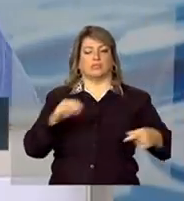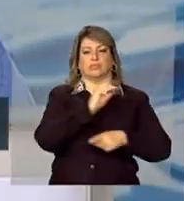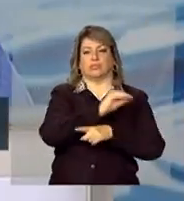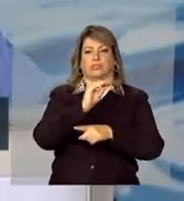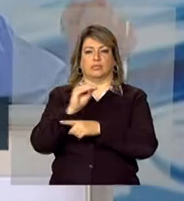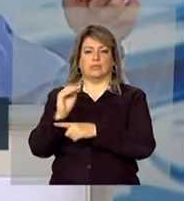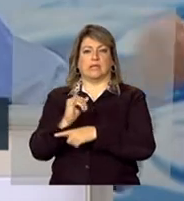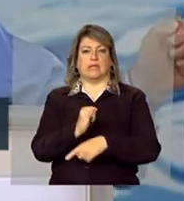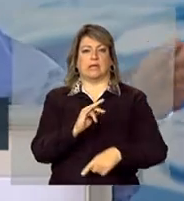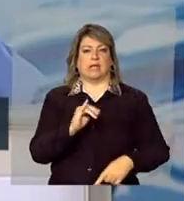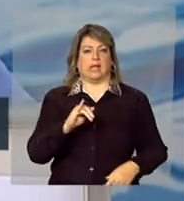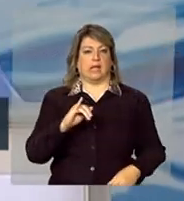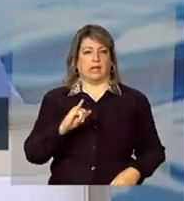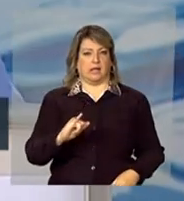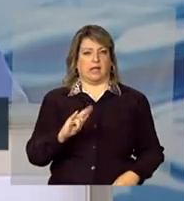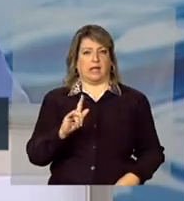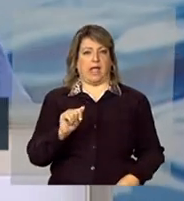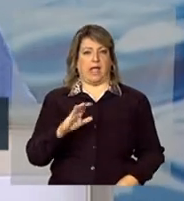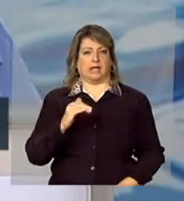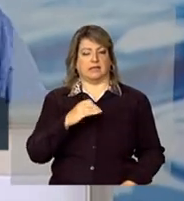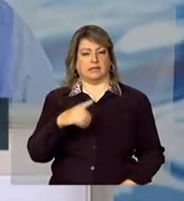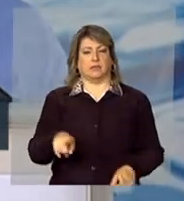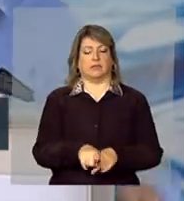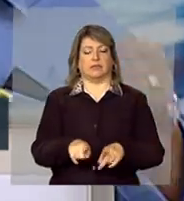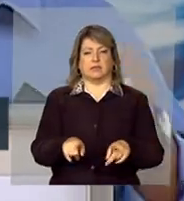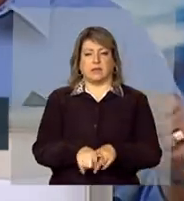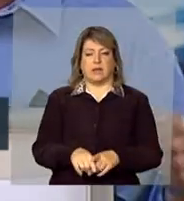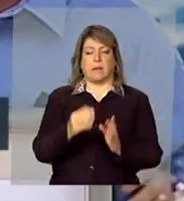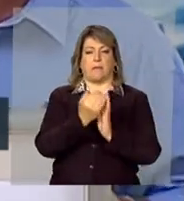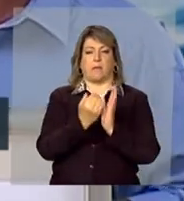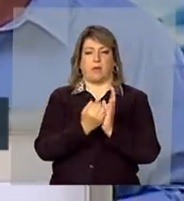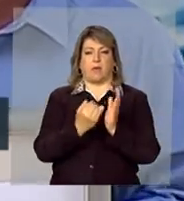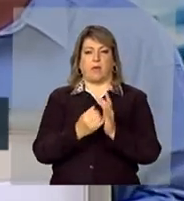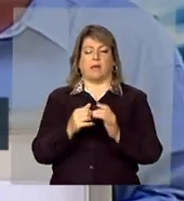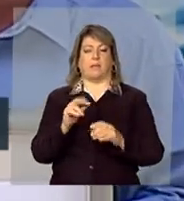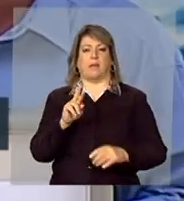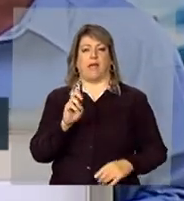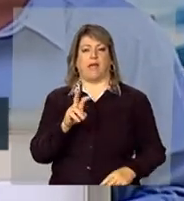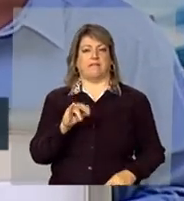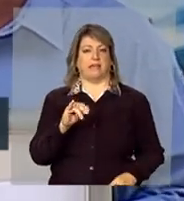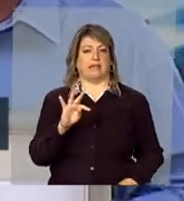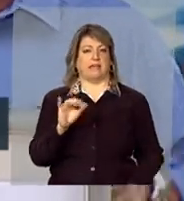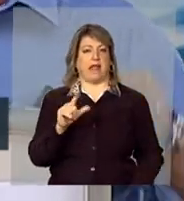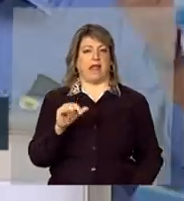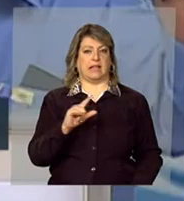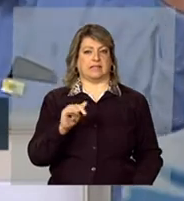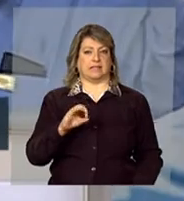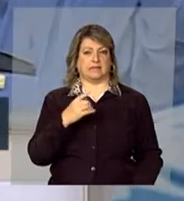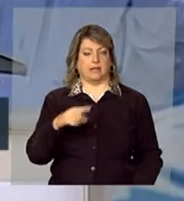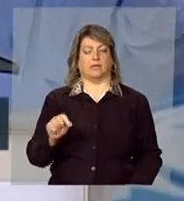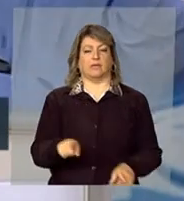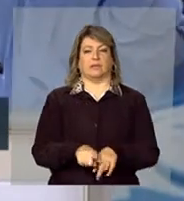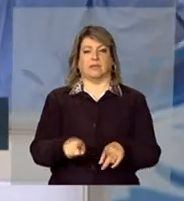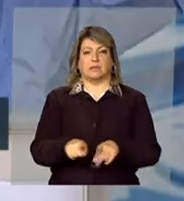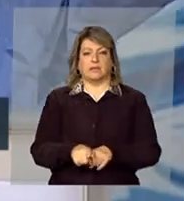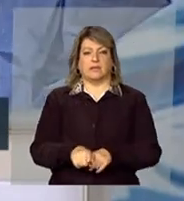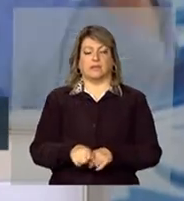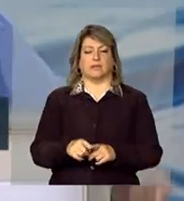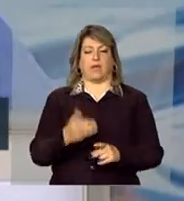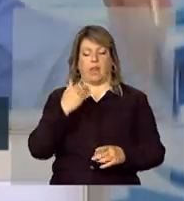irrigação, em programas de revitalização, em inclusão produtiva, para que a gente possa